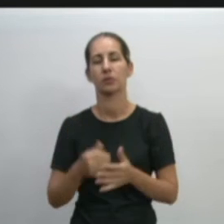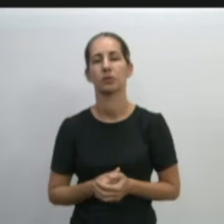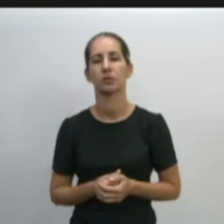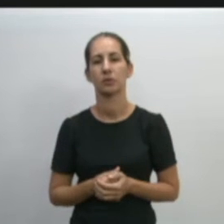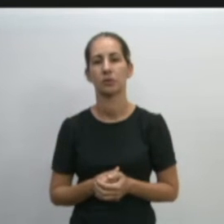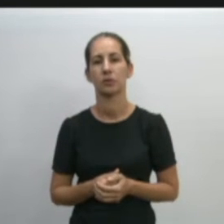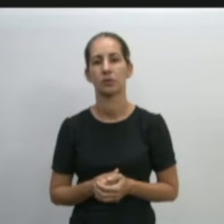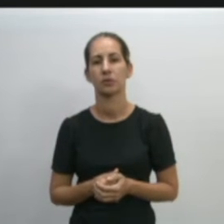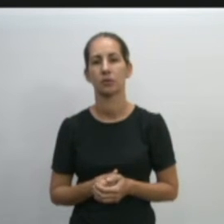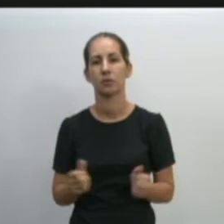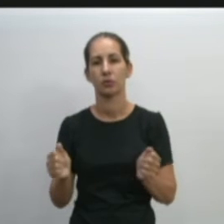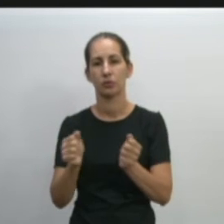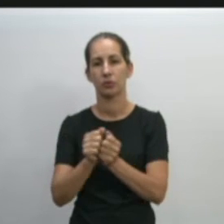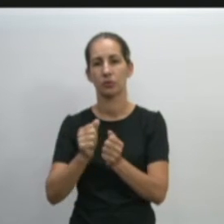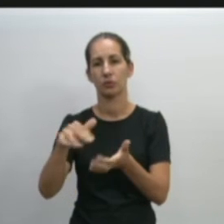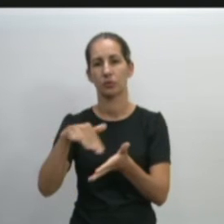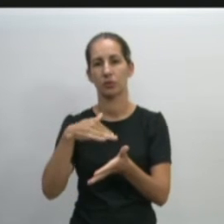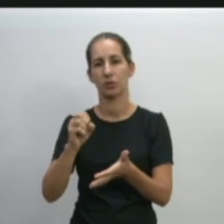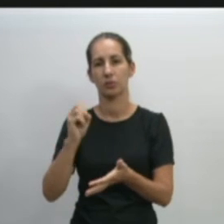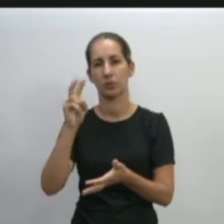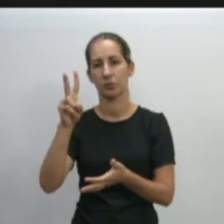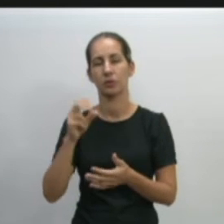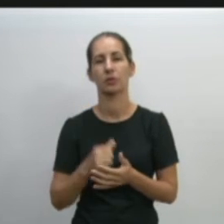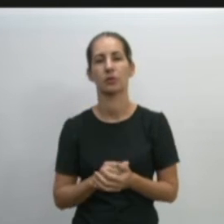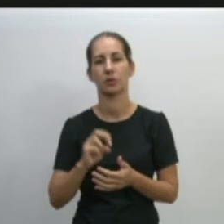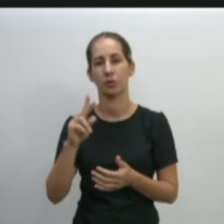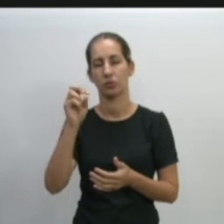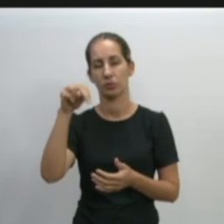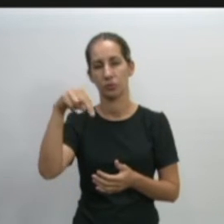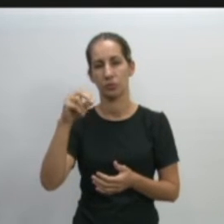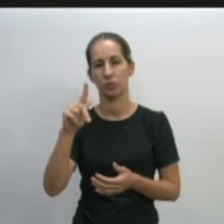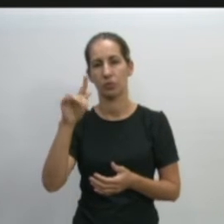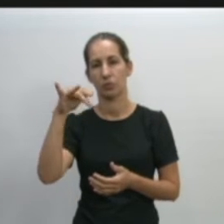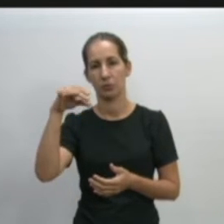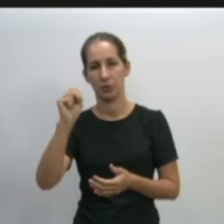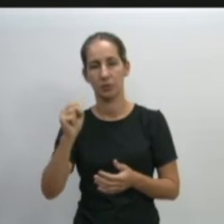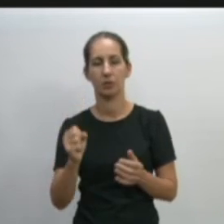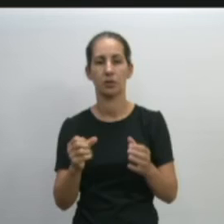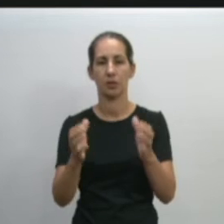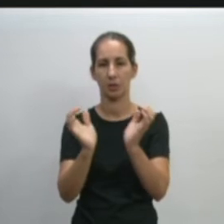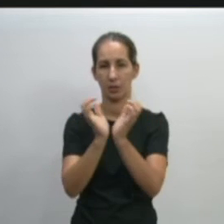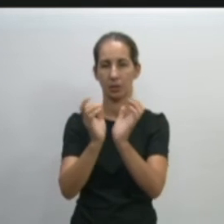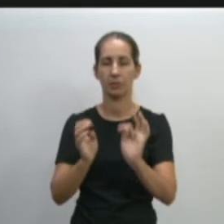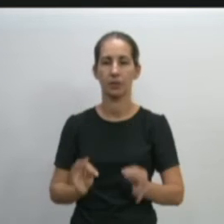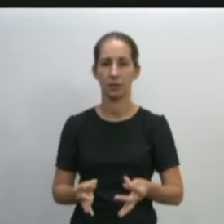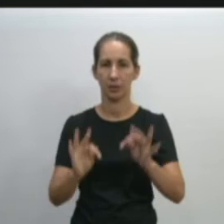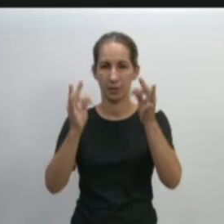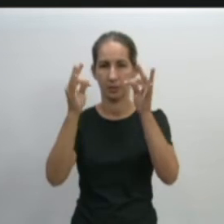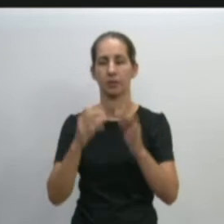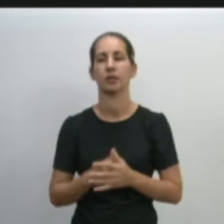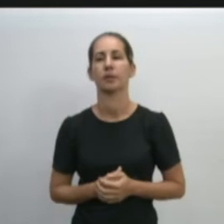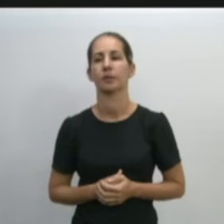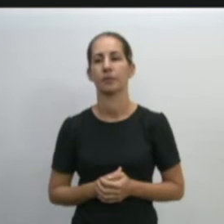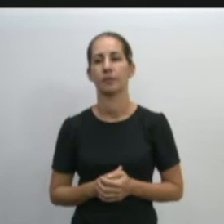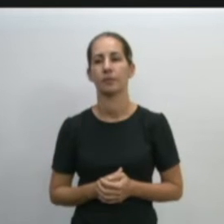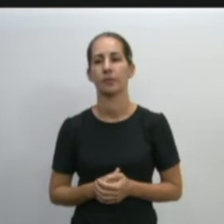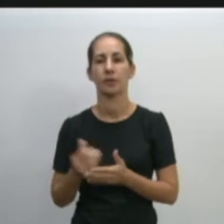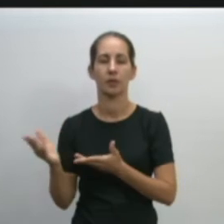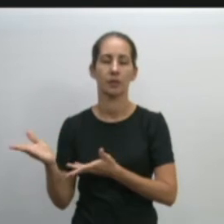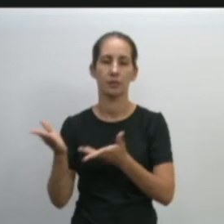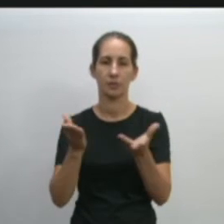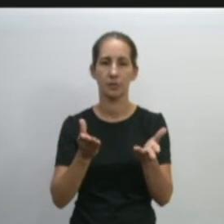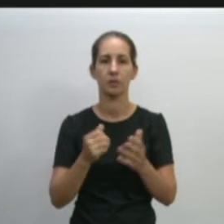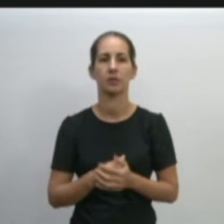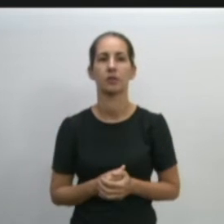né, estive com o secretário da CEMOV, Calcio Gomes, e a equipe técnica, para fazer uma visita